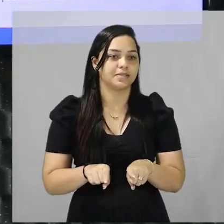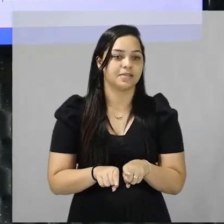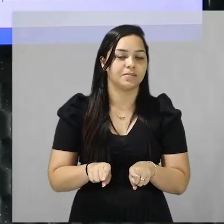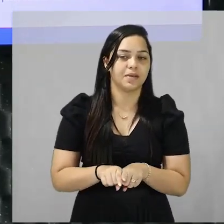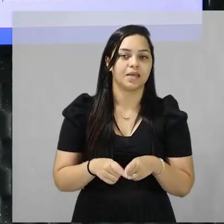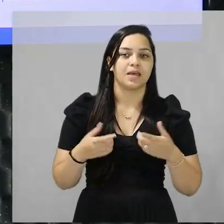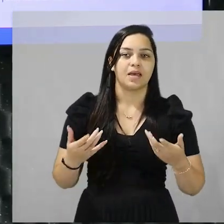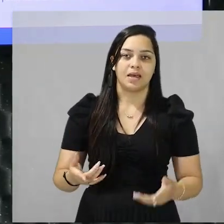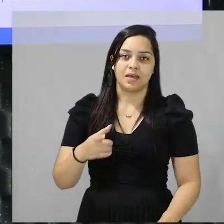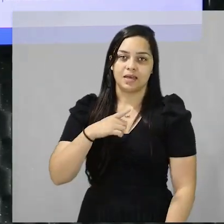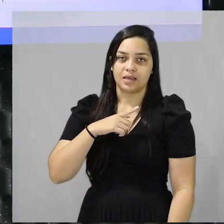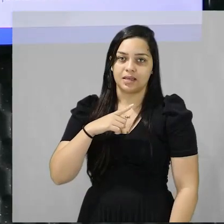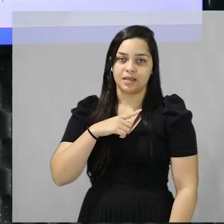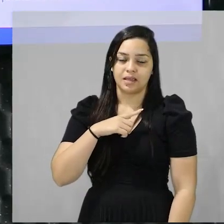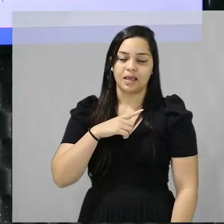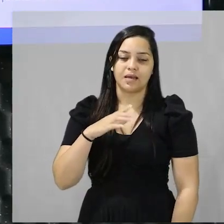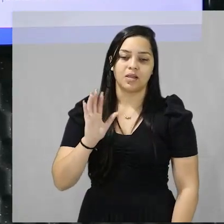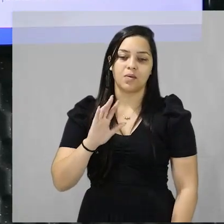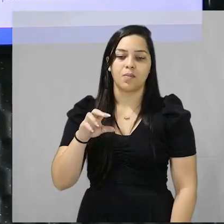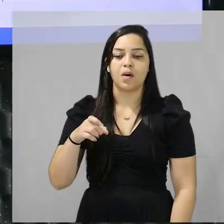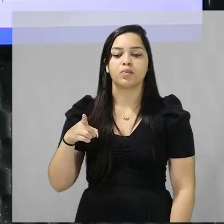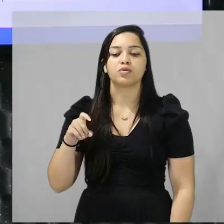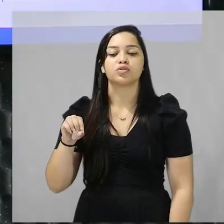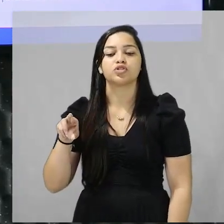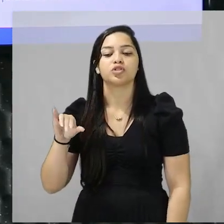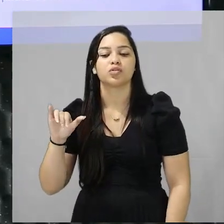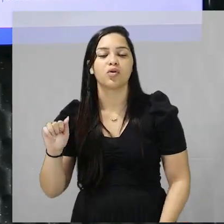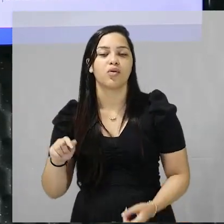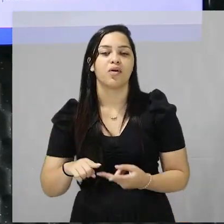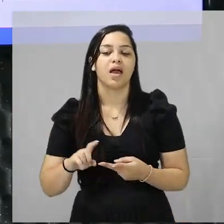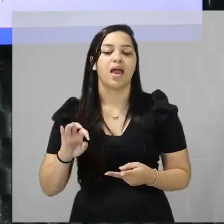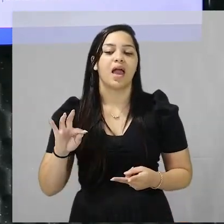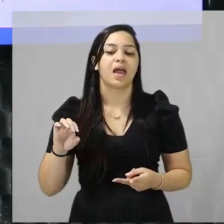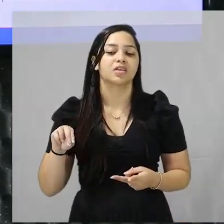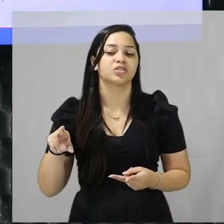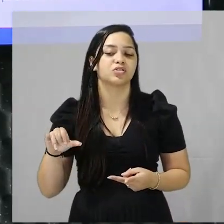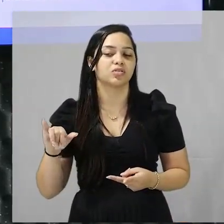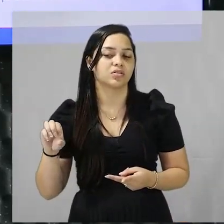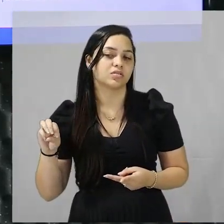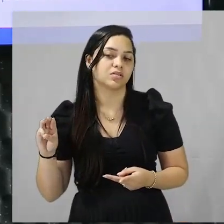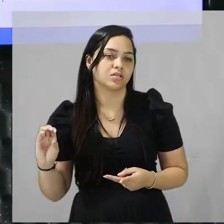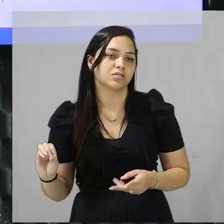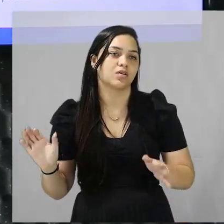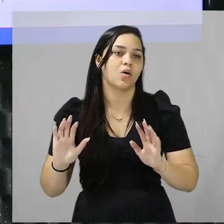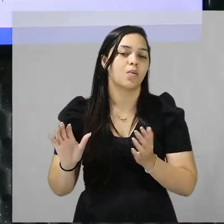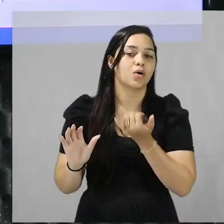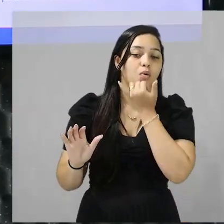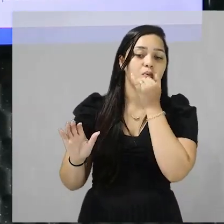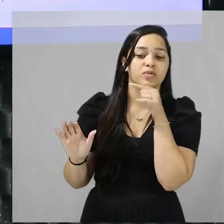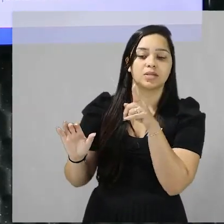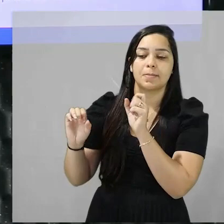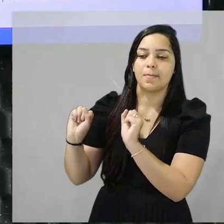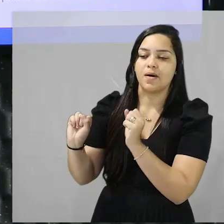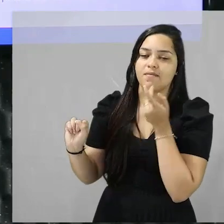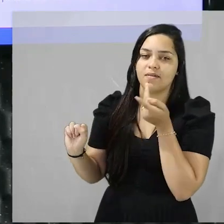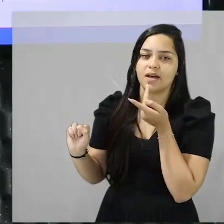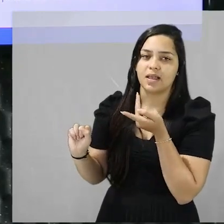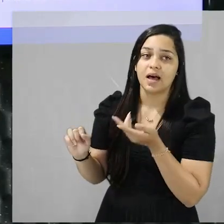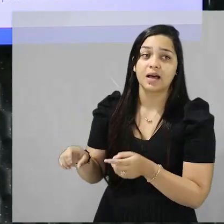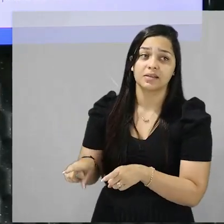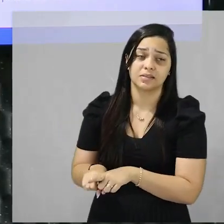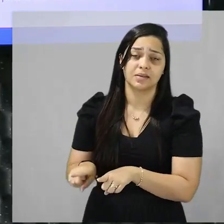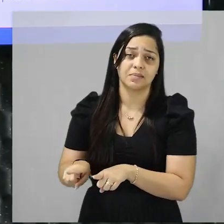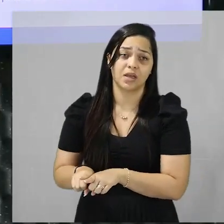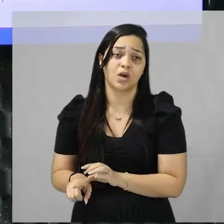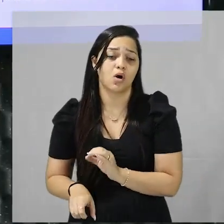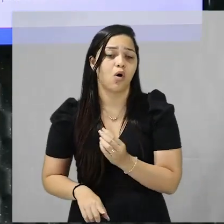pátria, mas ela não é uma base para xenofobia, para etnocentrismo, não é uma desculpa para você rechaçar, você jogar